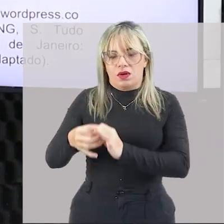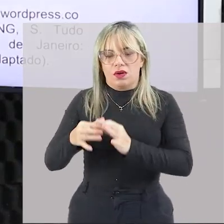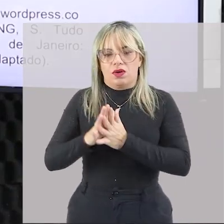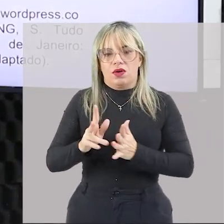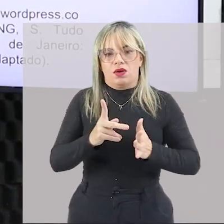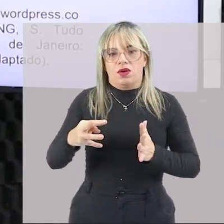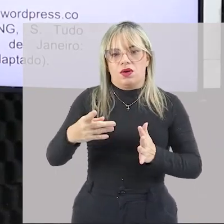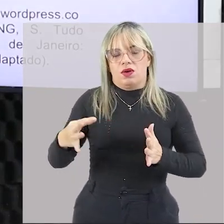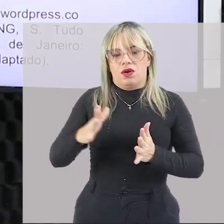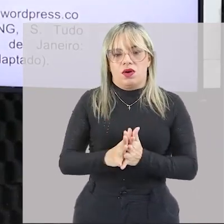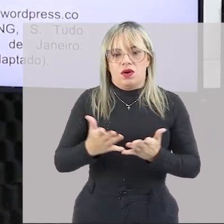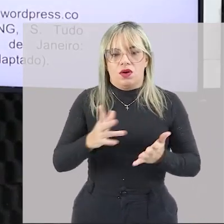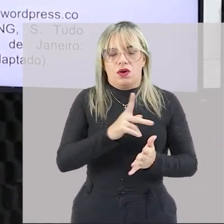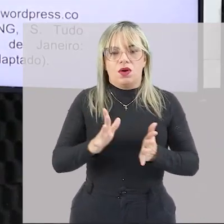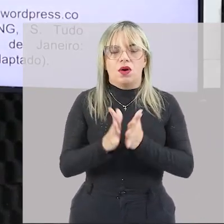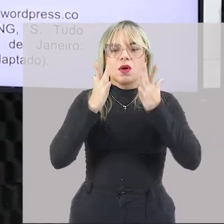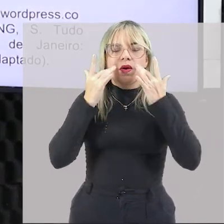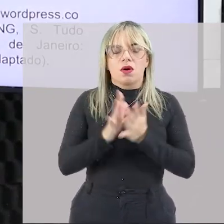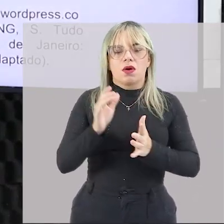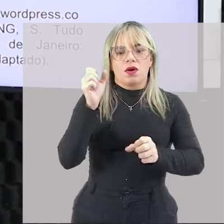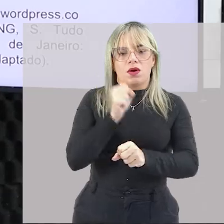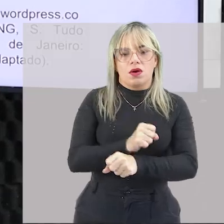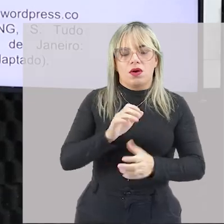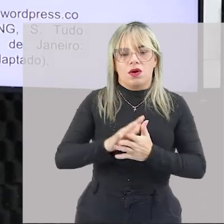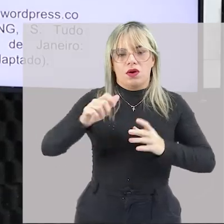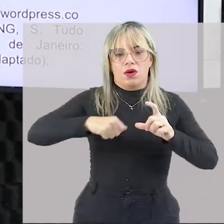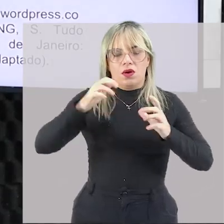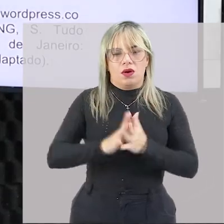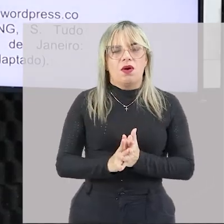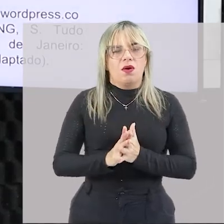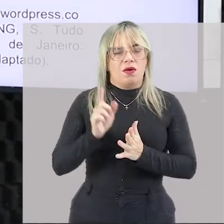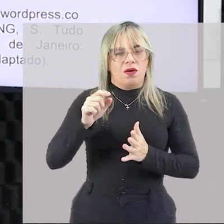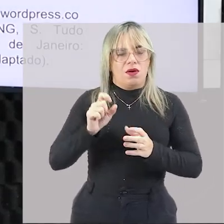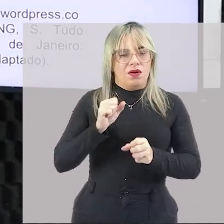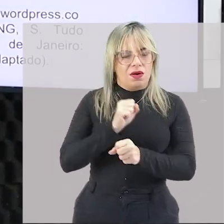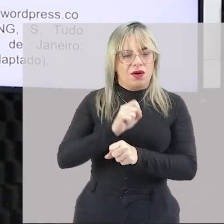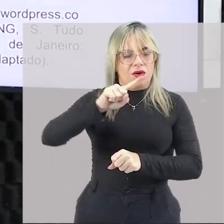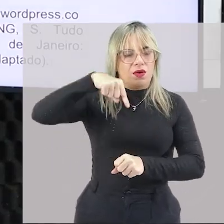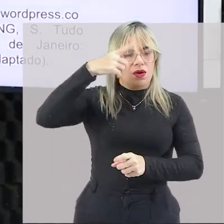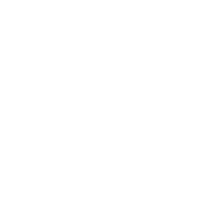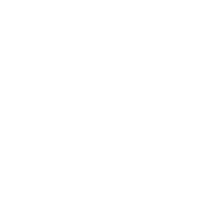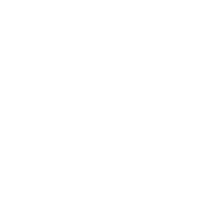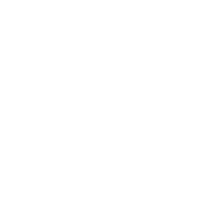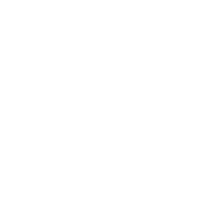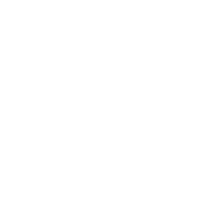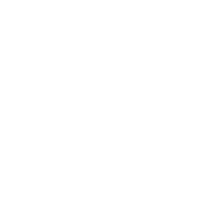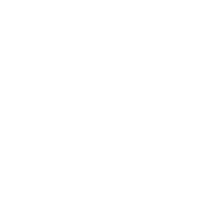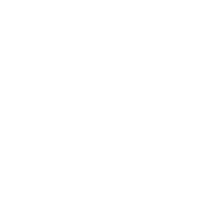Dominici, professor de arte, a gente vai ficando por aqui nesse vídeo. Eu vou esperar vocês no próximo. Um abraço. Fui!